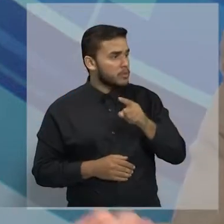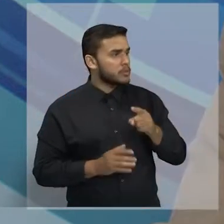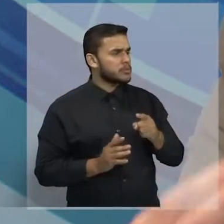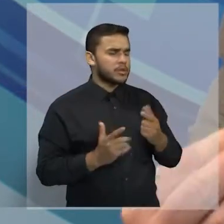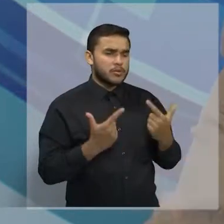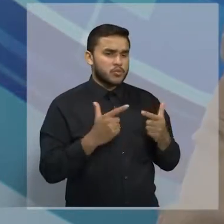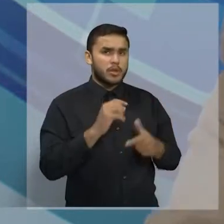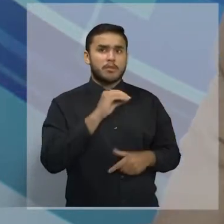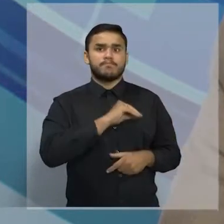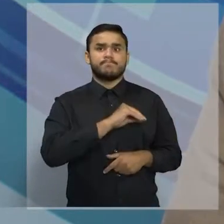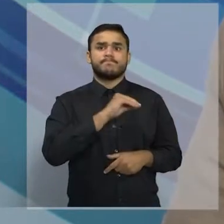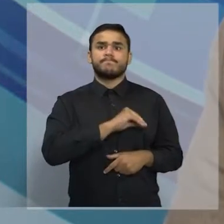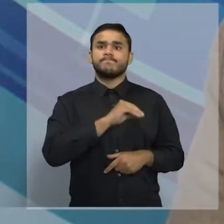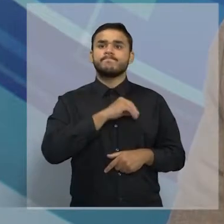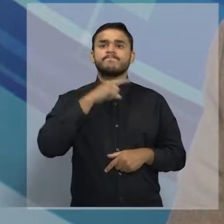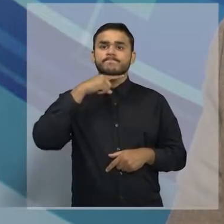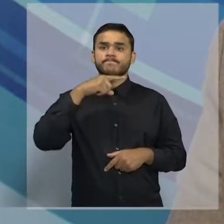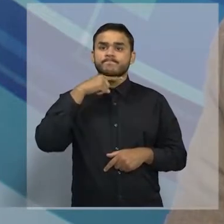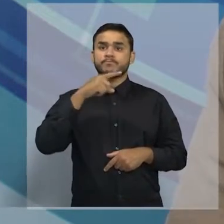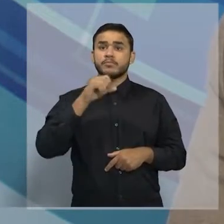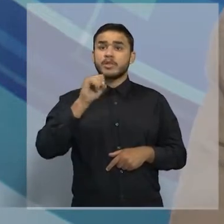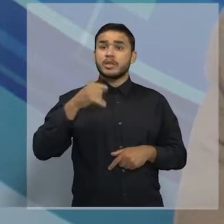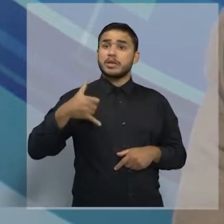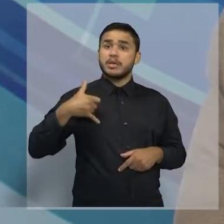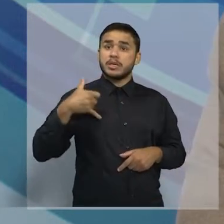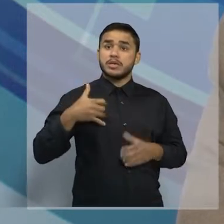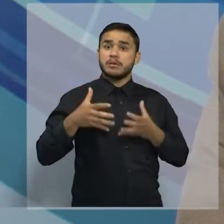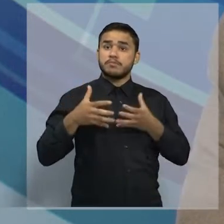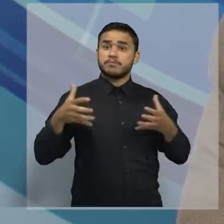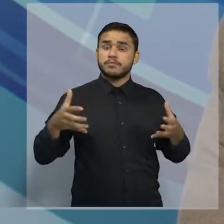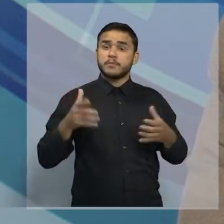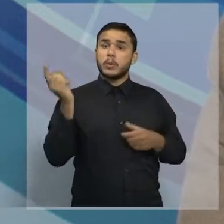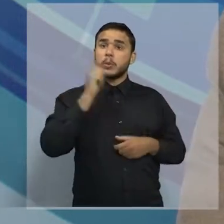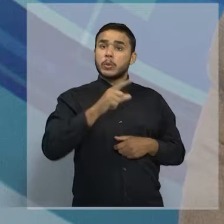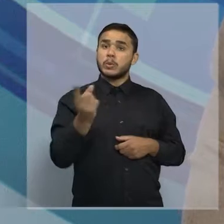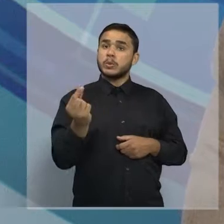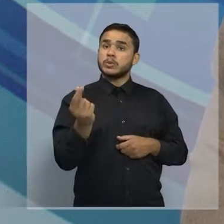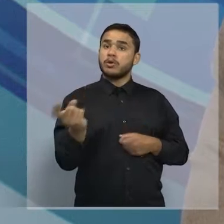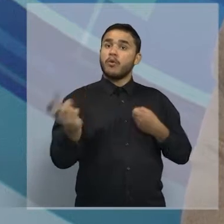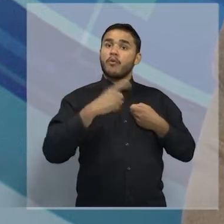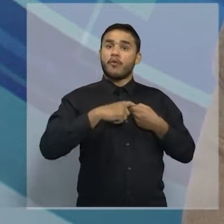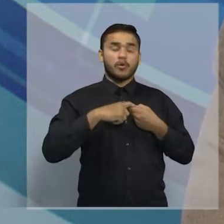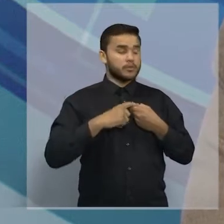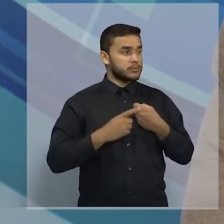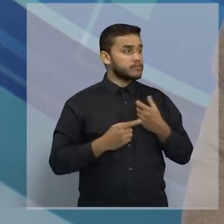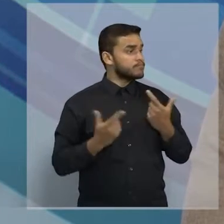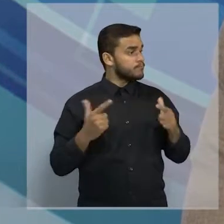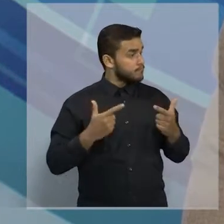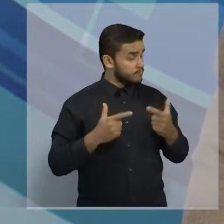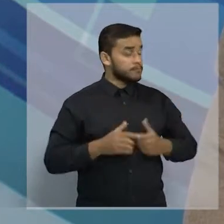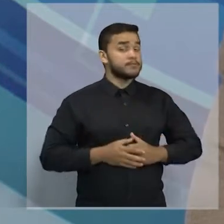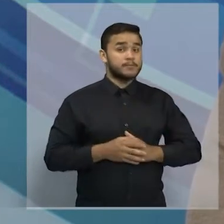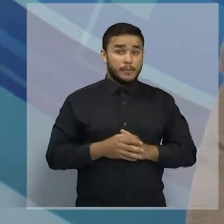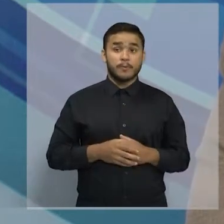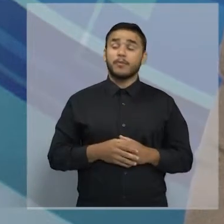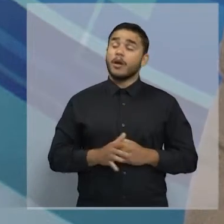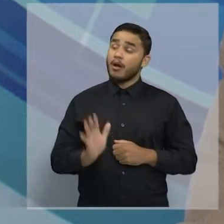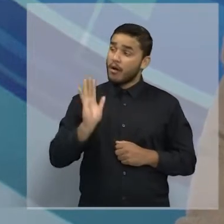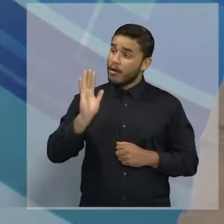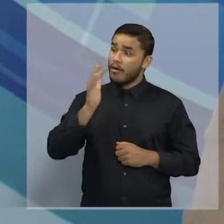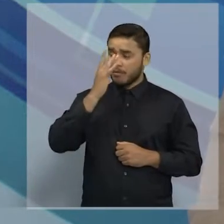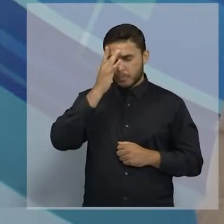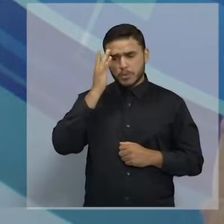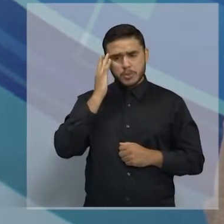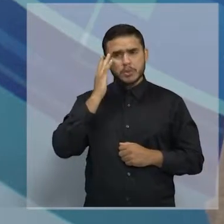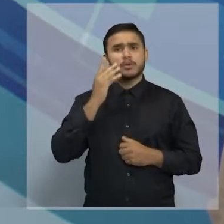vários motivos, chegar à idade de se aposentar e ter recursos. Então, esse problema, ele é tratado